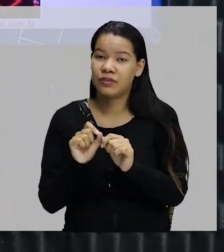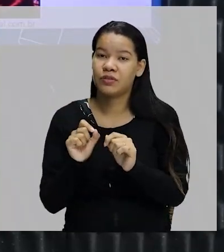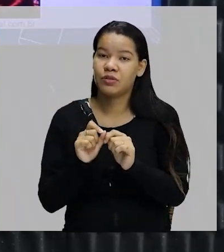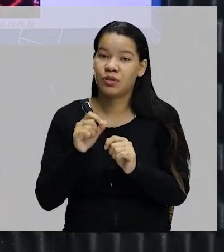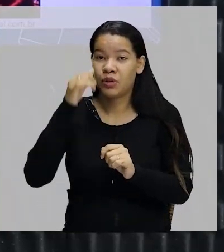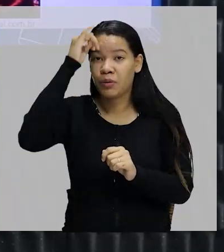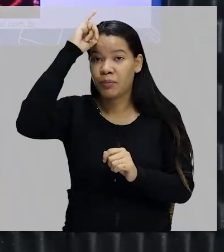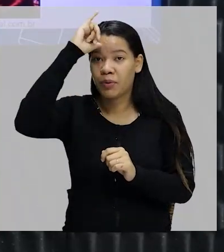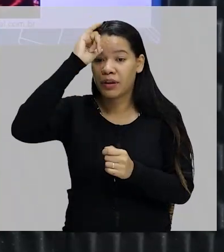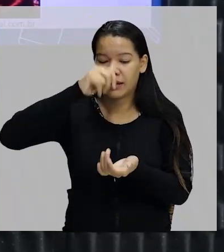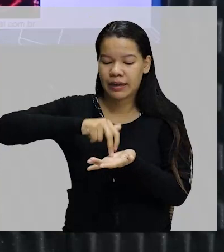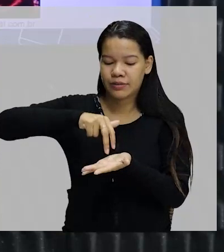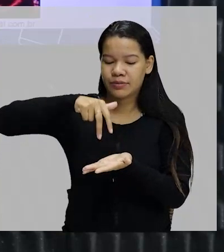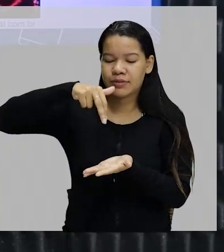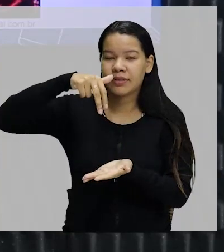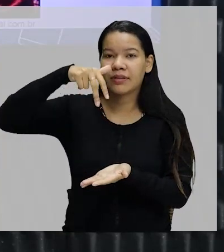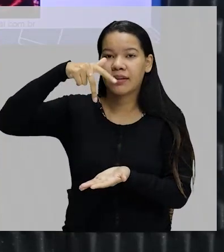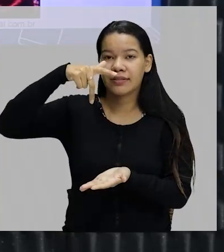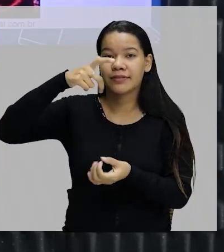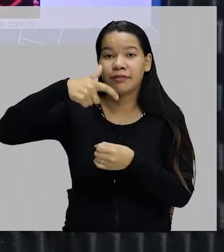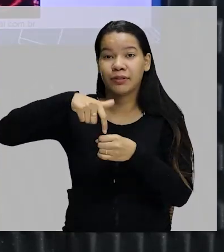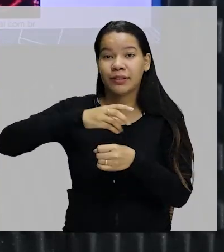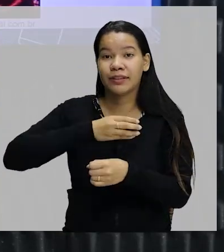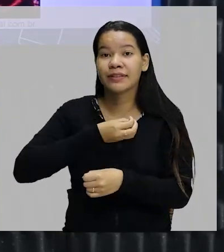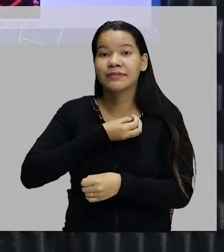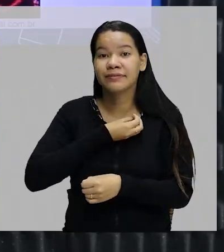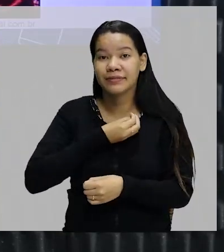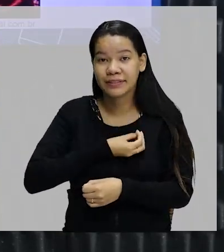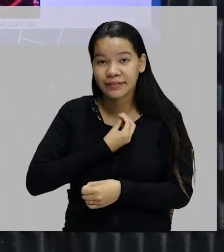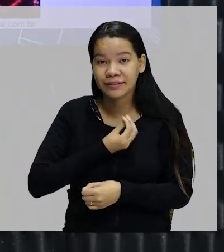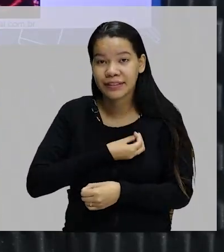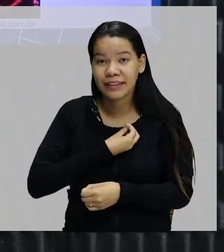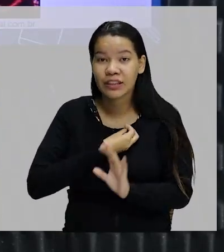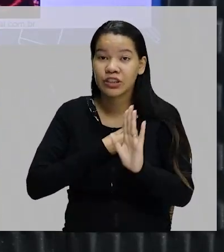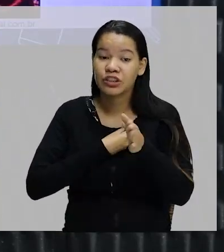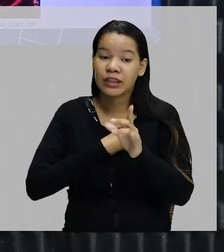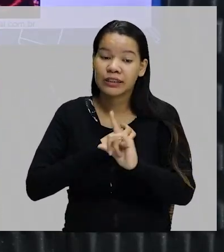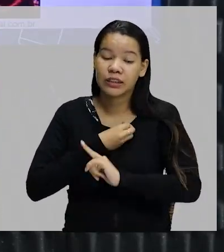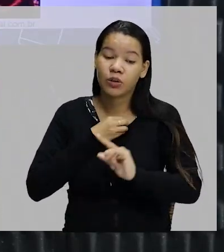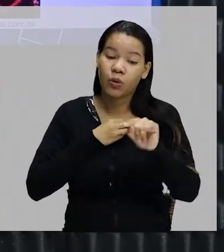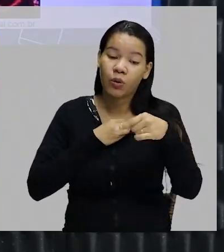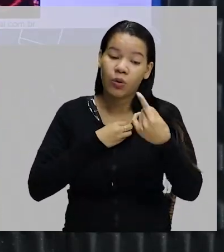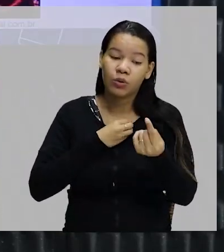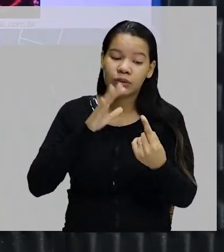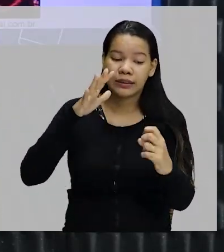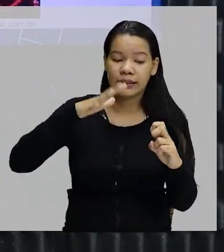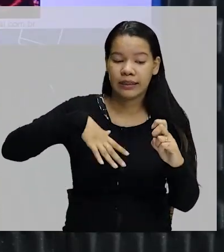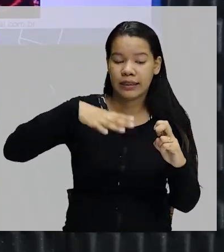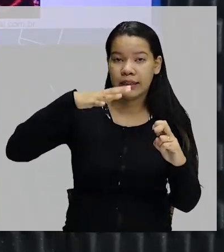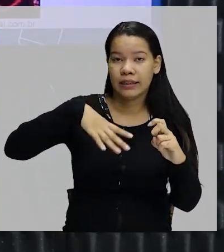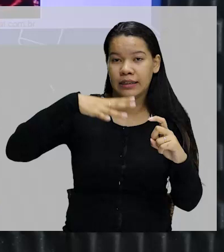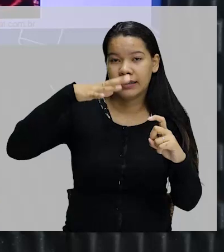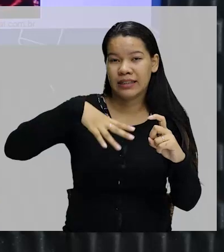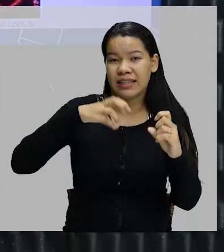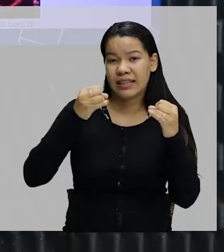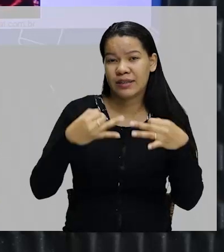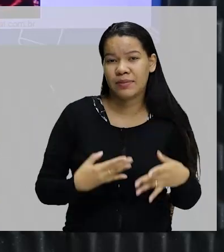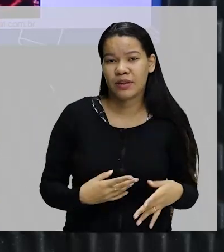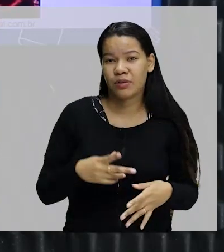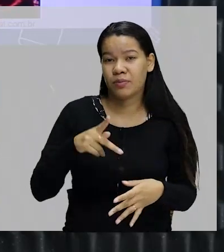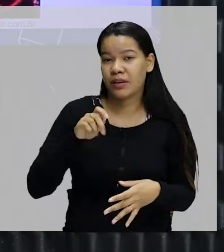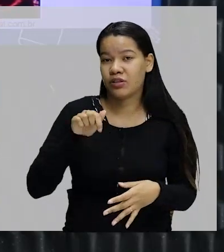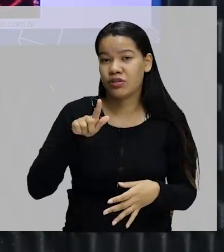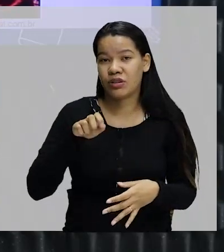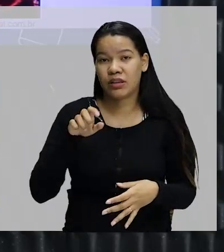boi ressuscitasse. Já existe uma linha que diz que o pajé não chegou a ressuscitar o boi, que o boi estava